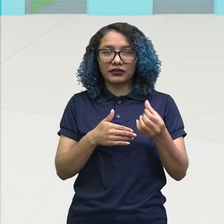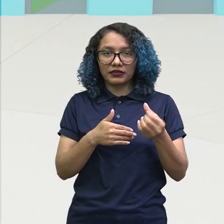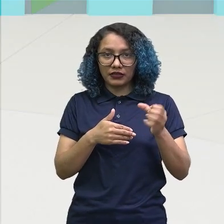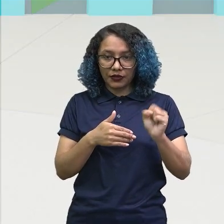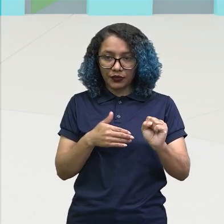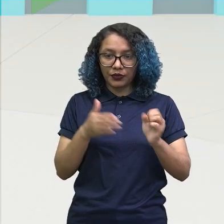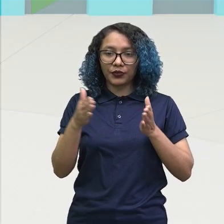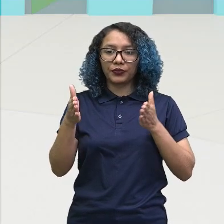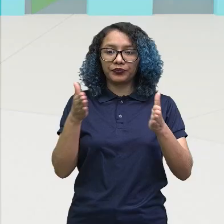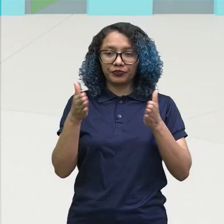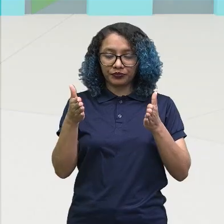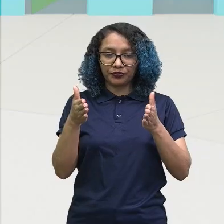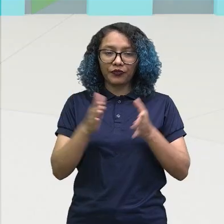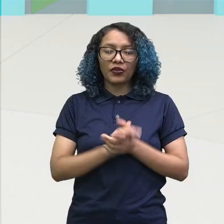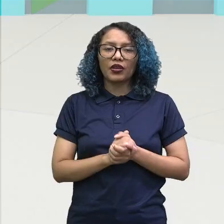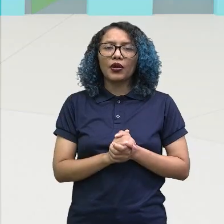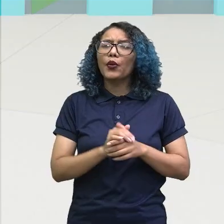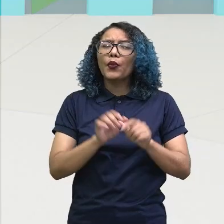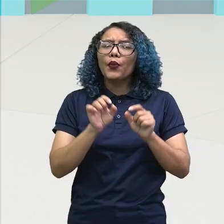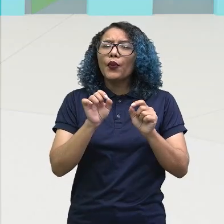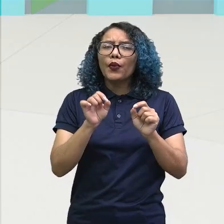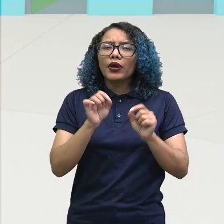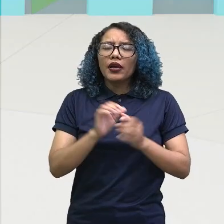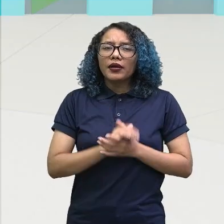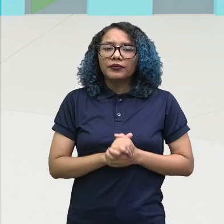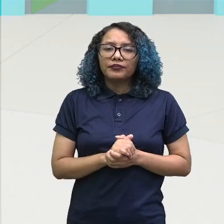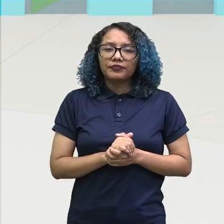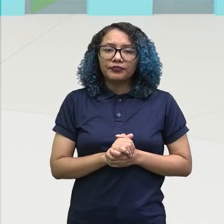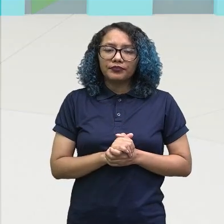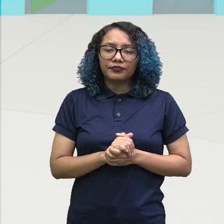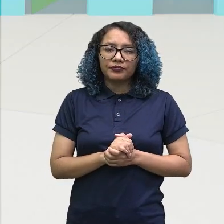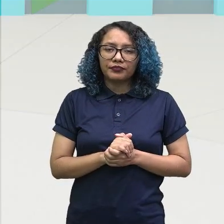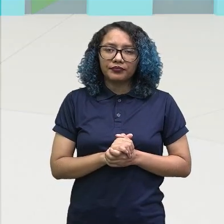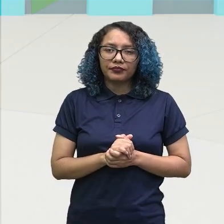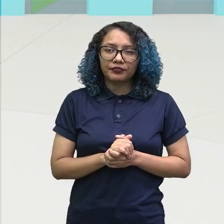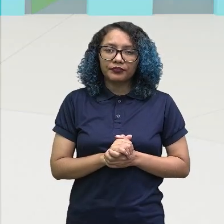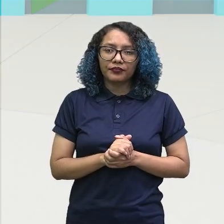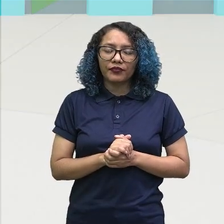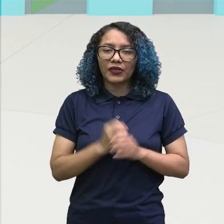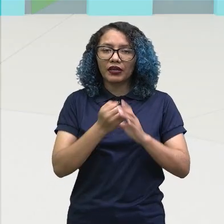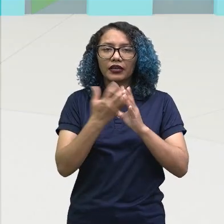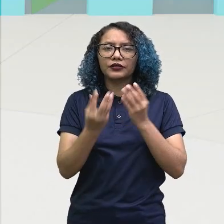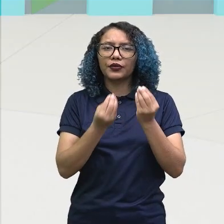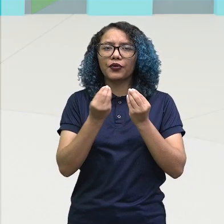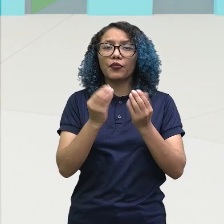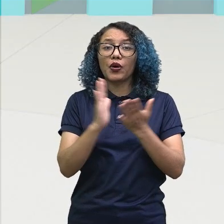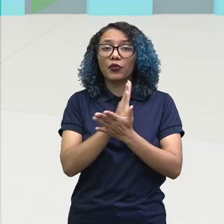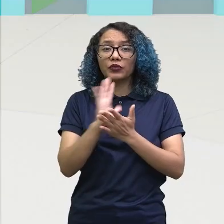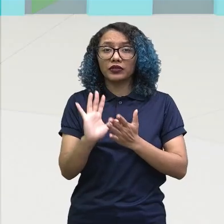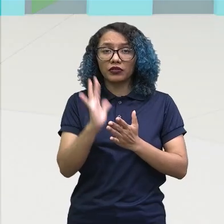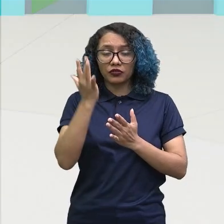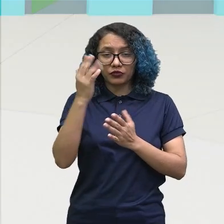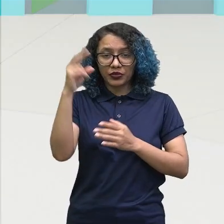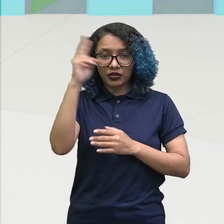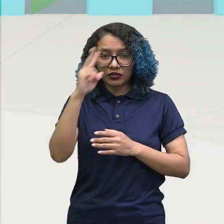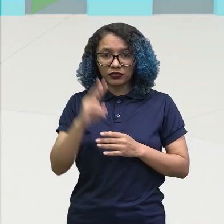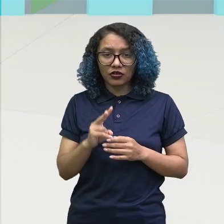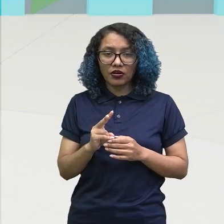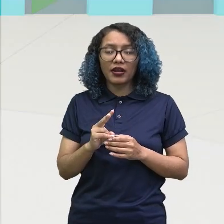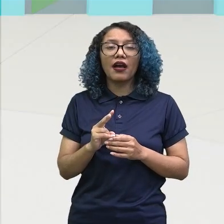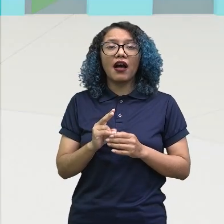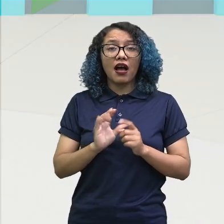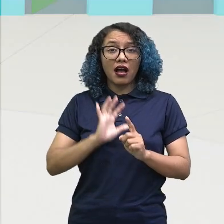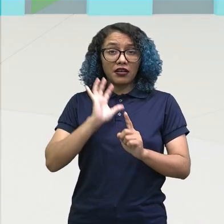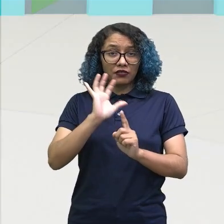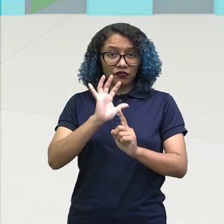1768. No Barroco, a gente já vai ter, digamos assim, algumas situações na história que vão mexer com o ser